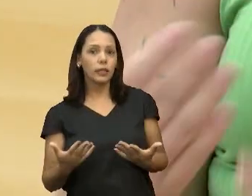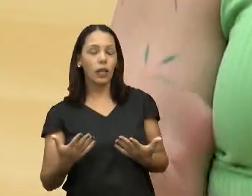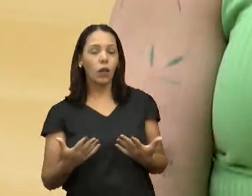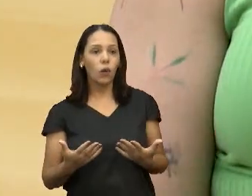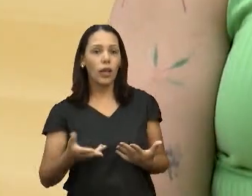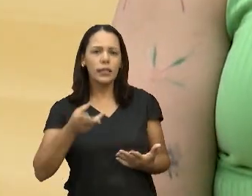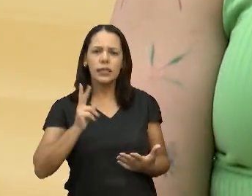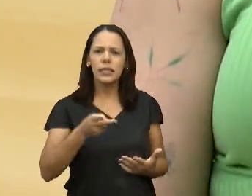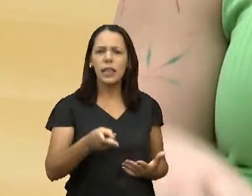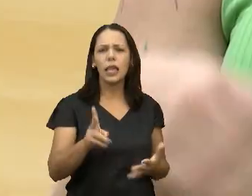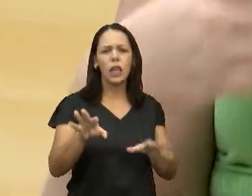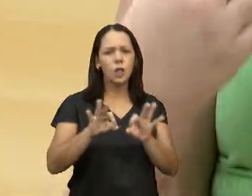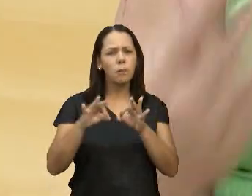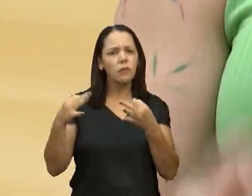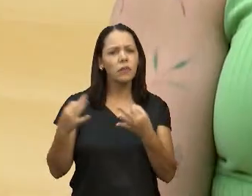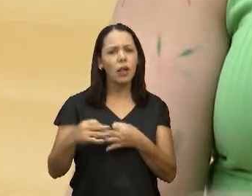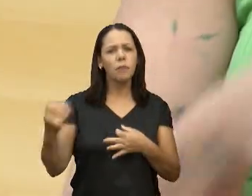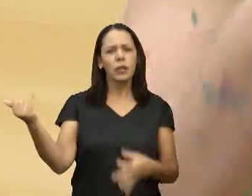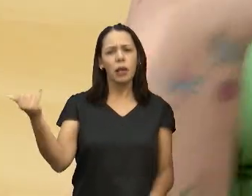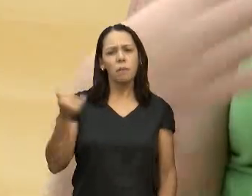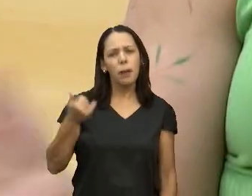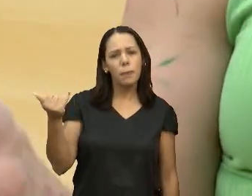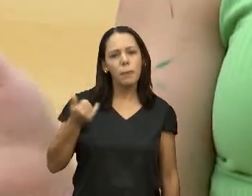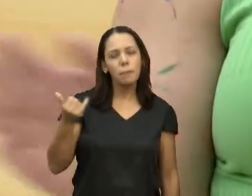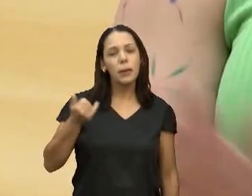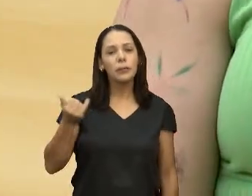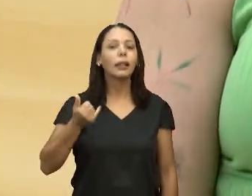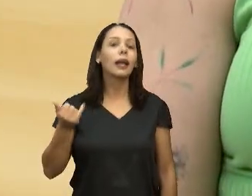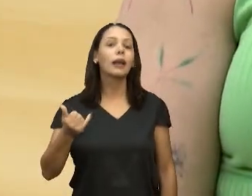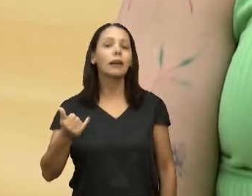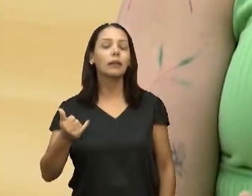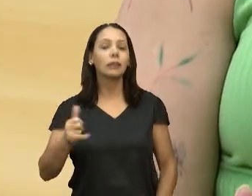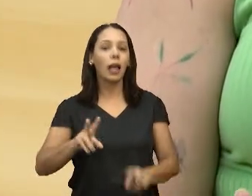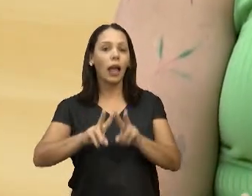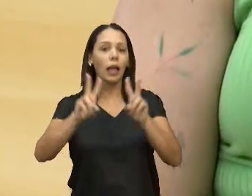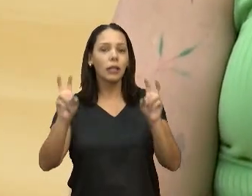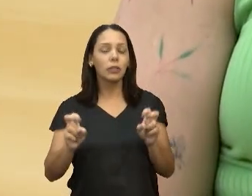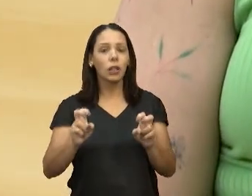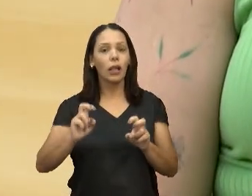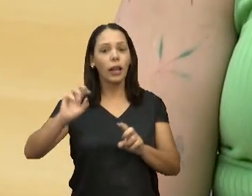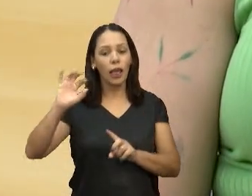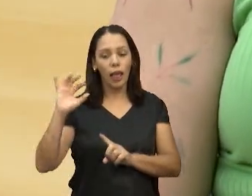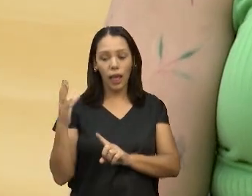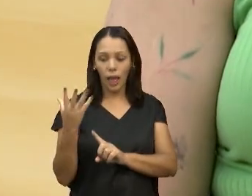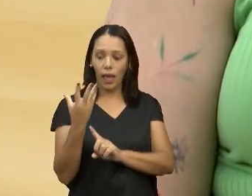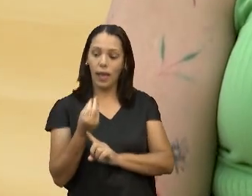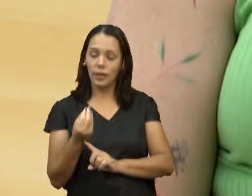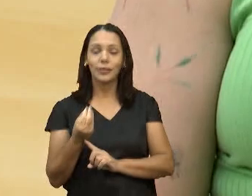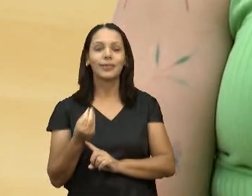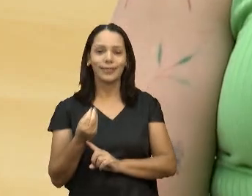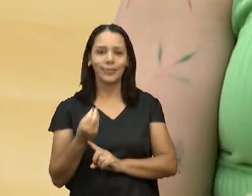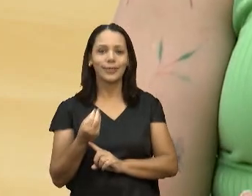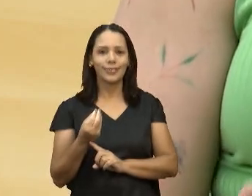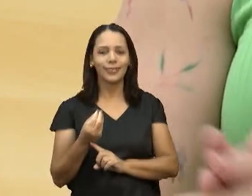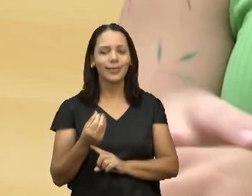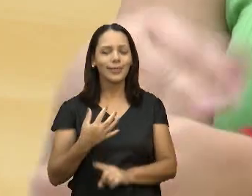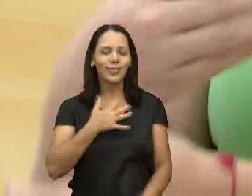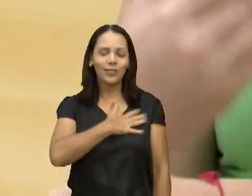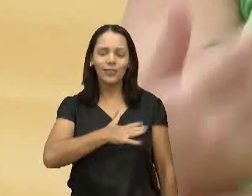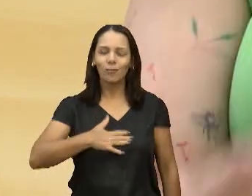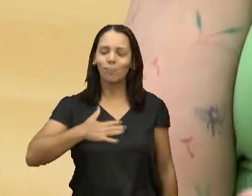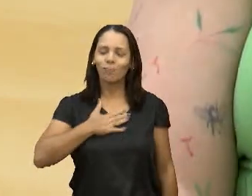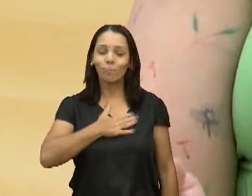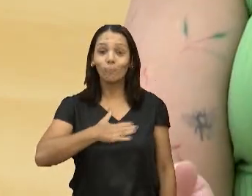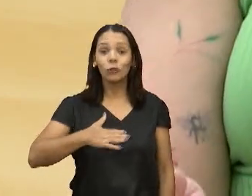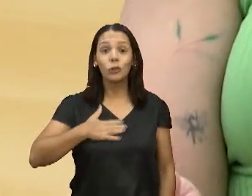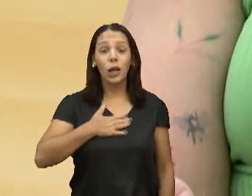escutei muitas histórias circenses, muitas histórias da arte que ultrapassou essas gerações, né? E então é muito gratificante. Afinal de